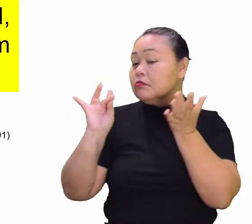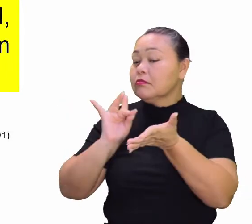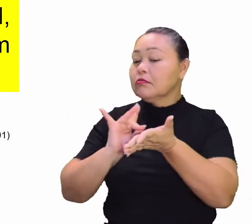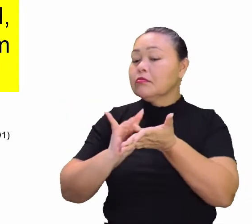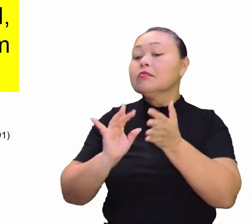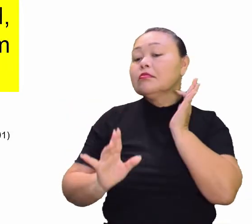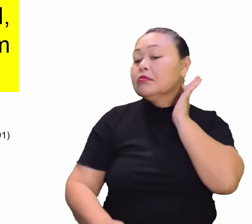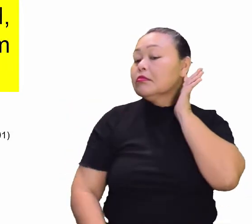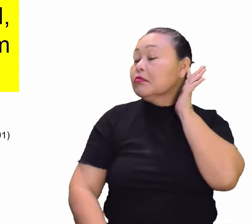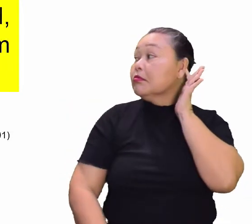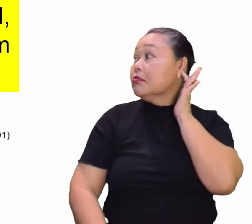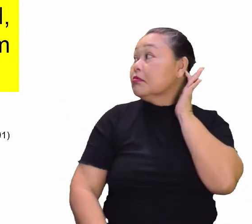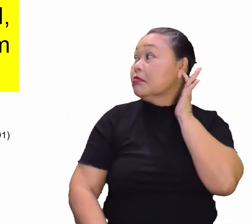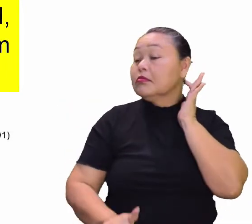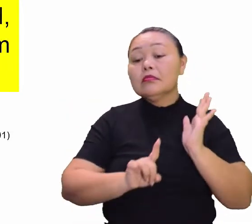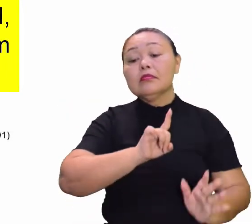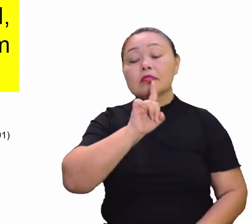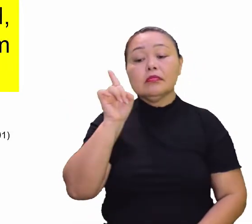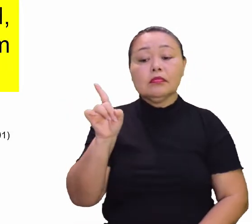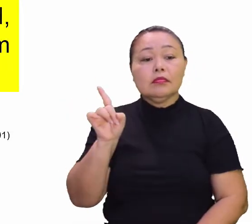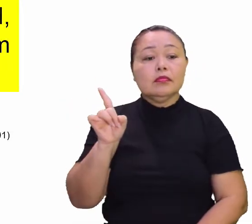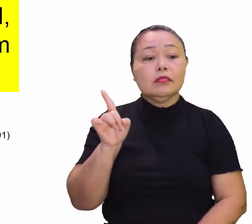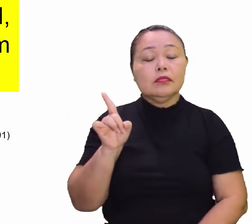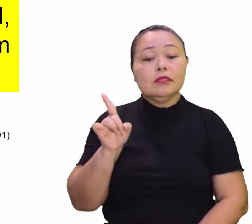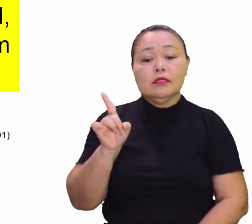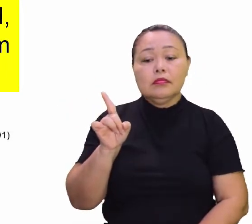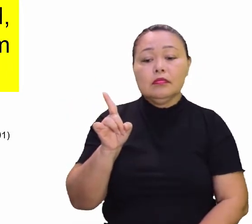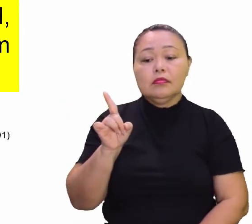Verdade isso aí. Viu? E, Rogério, tu já foi lá